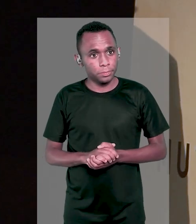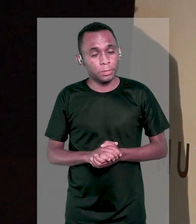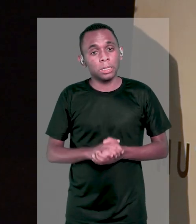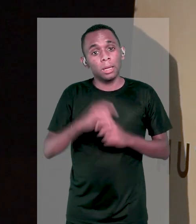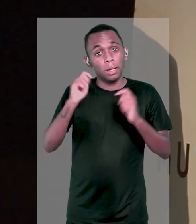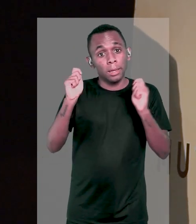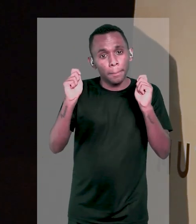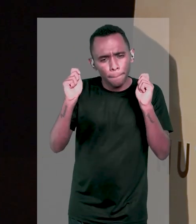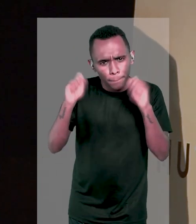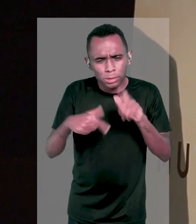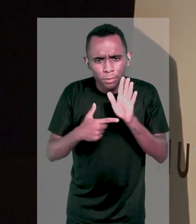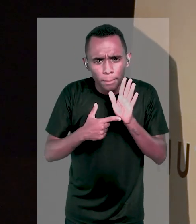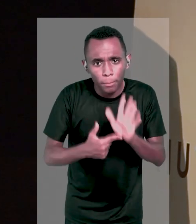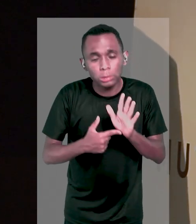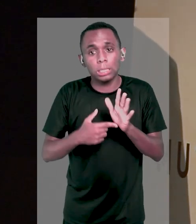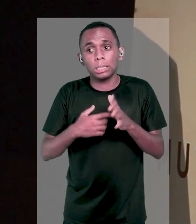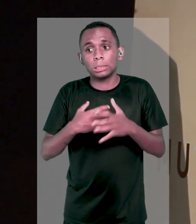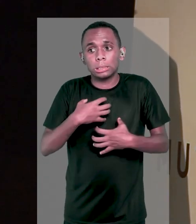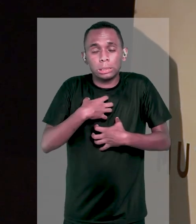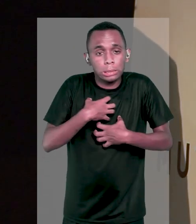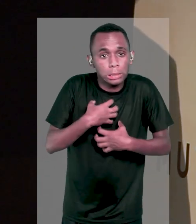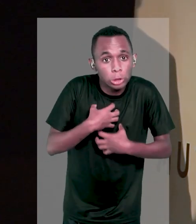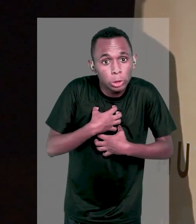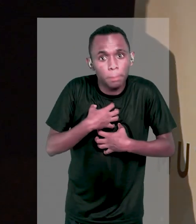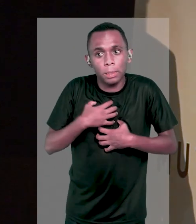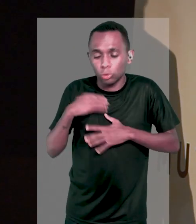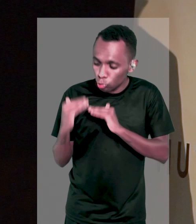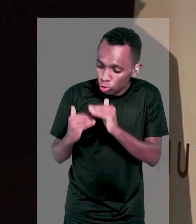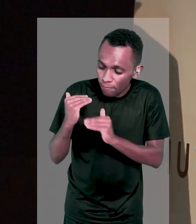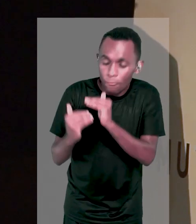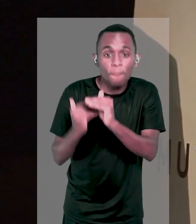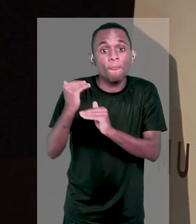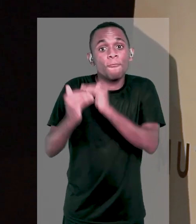que está no seu curso de poética